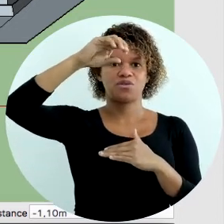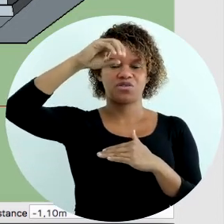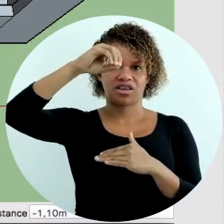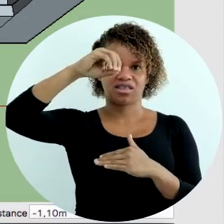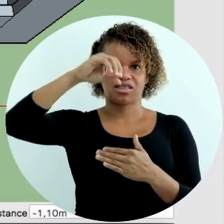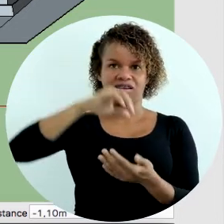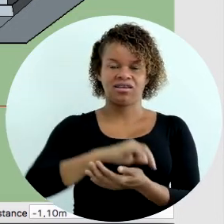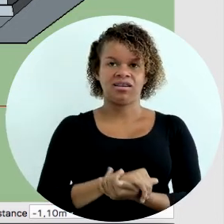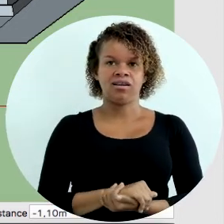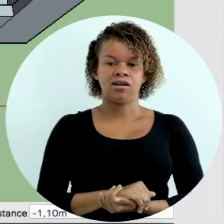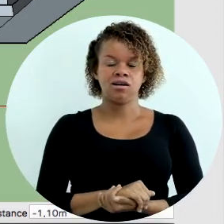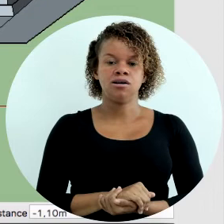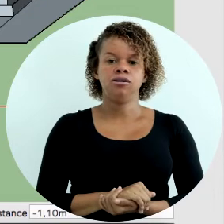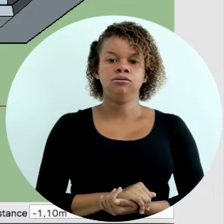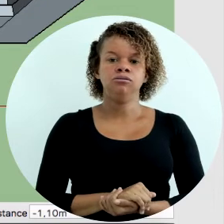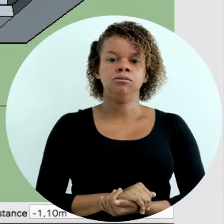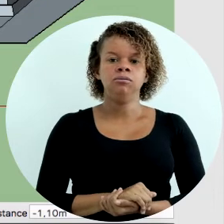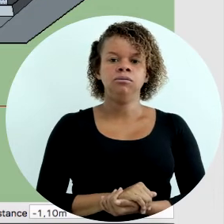na altura de 1,90.